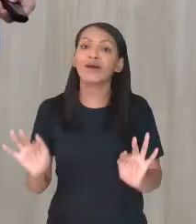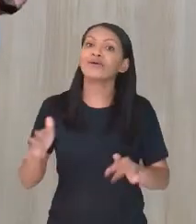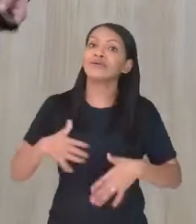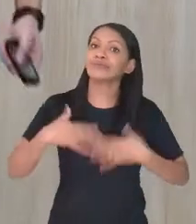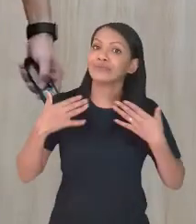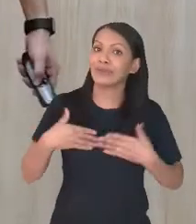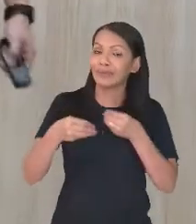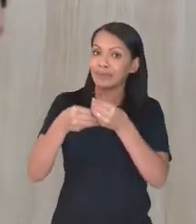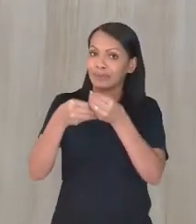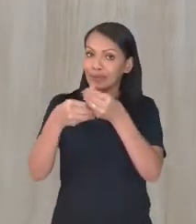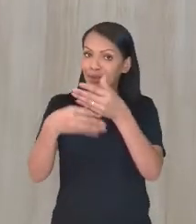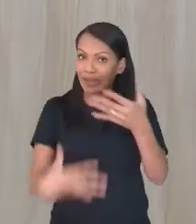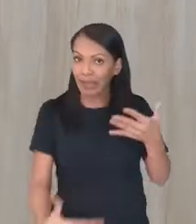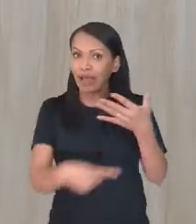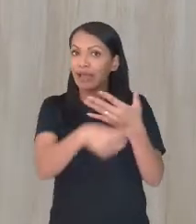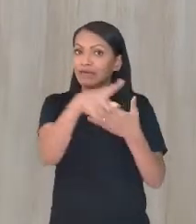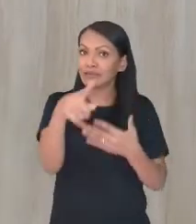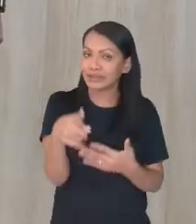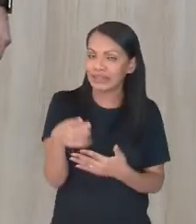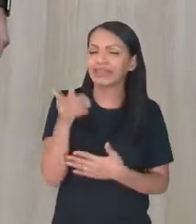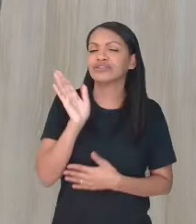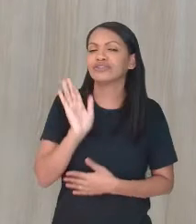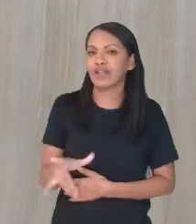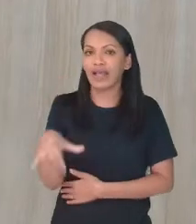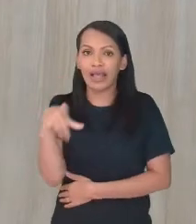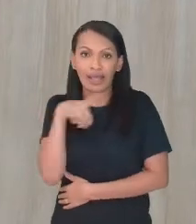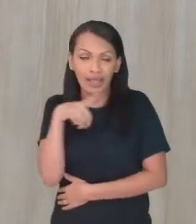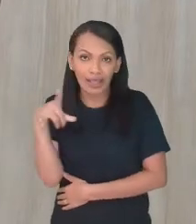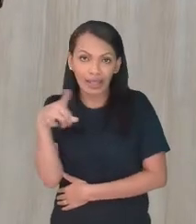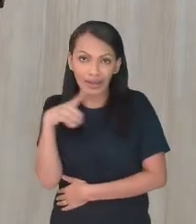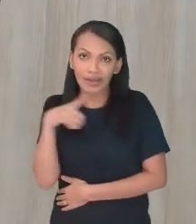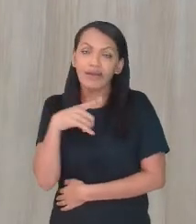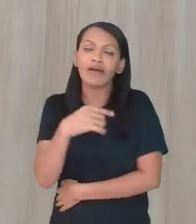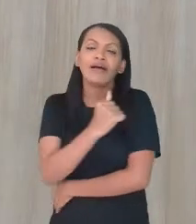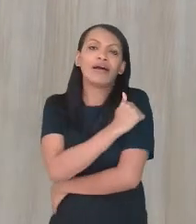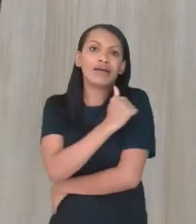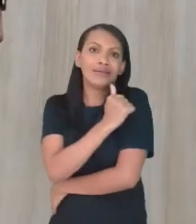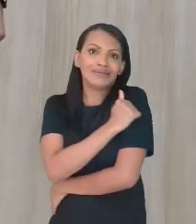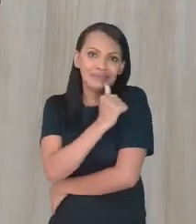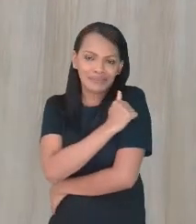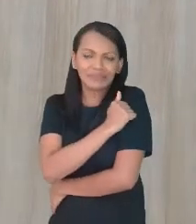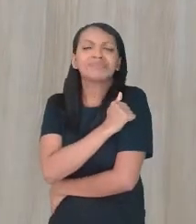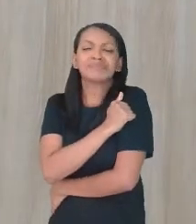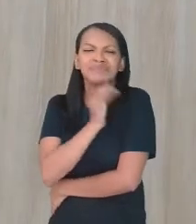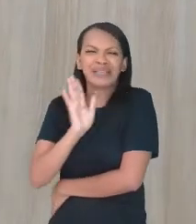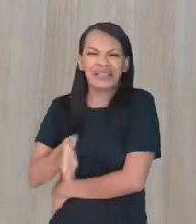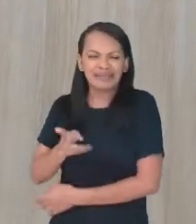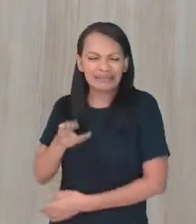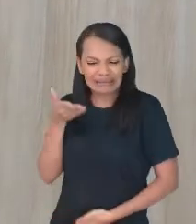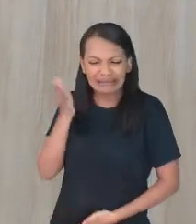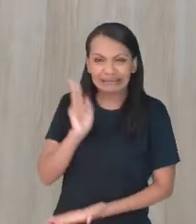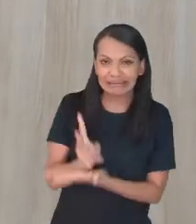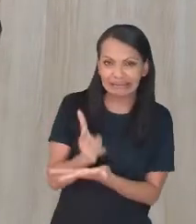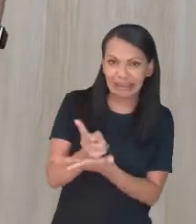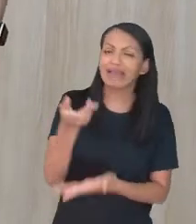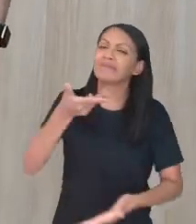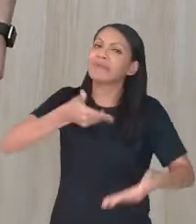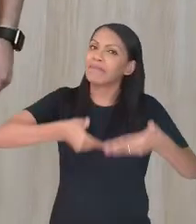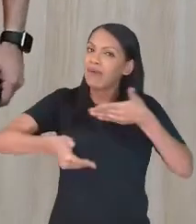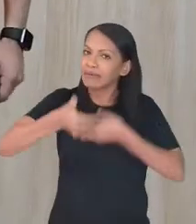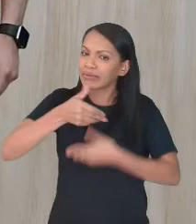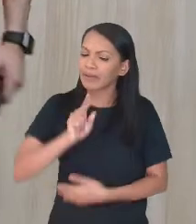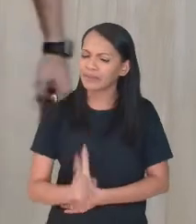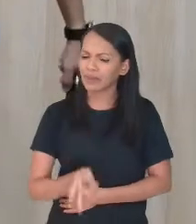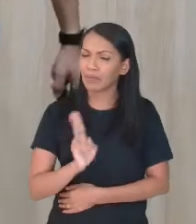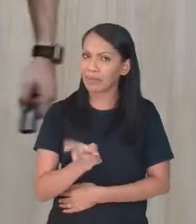com o comentário de cada um de vocês. A gente já tem aqui alunos carimbados, né, e participando aqui